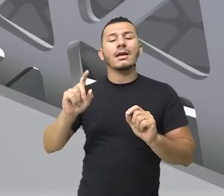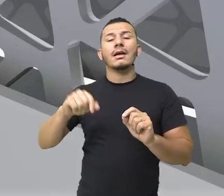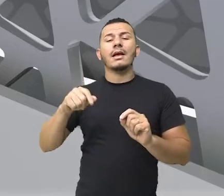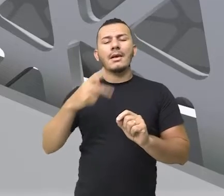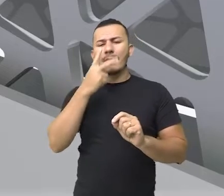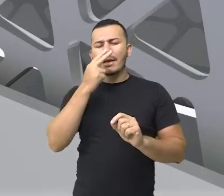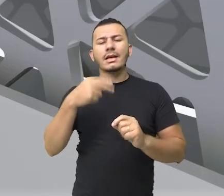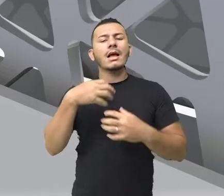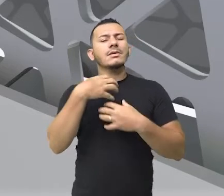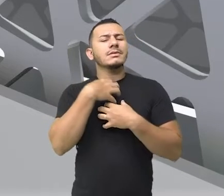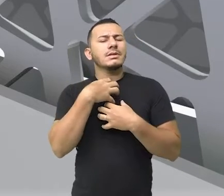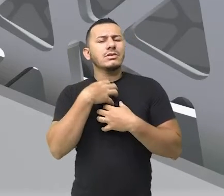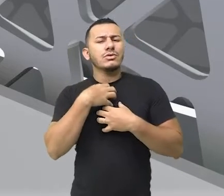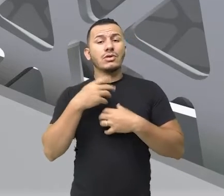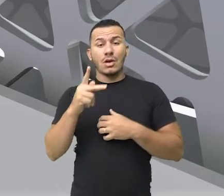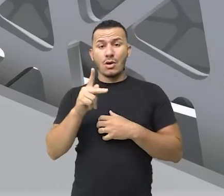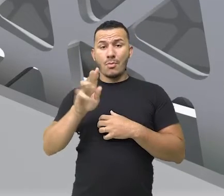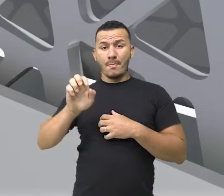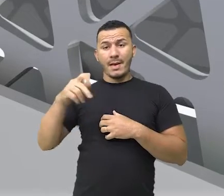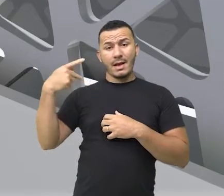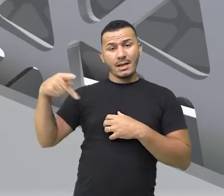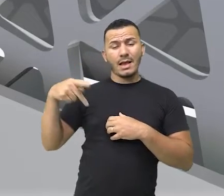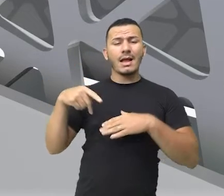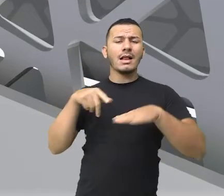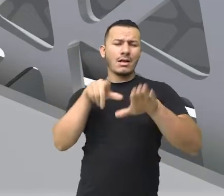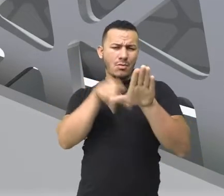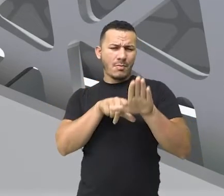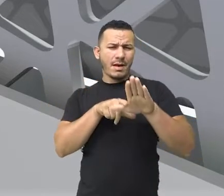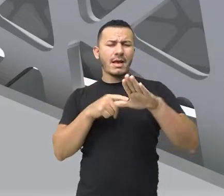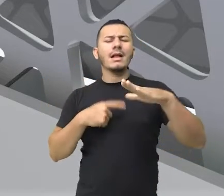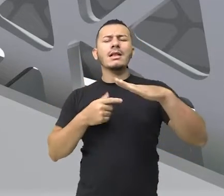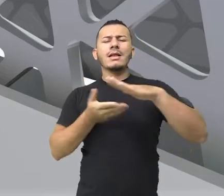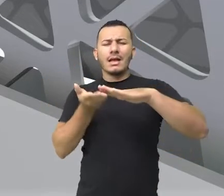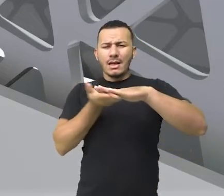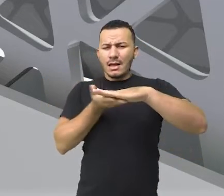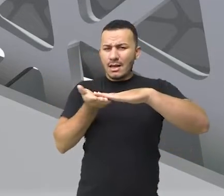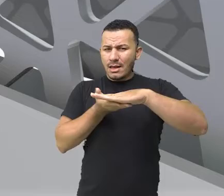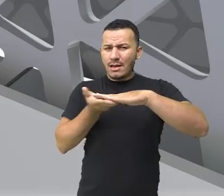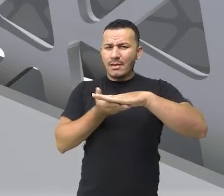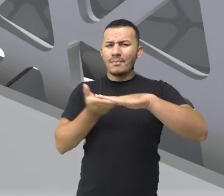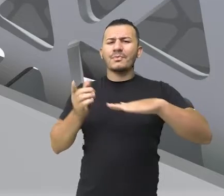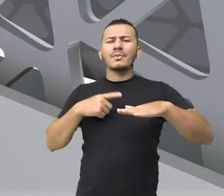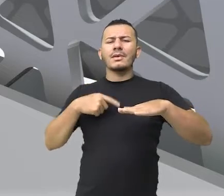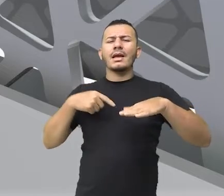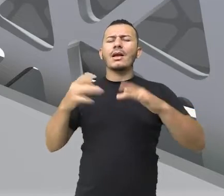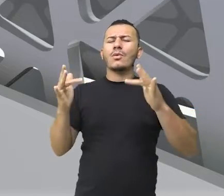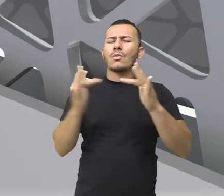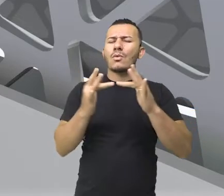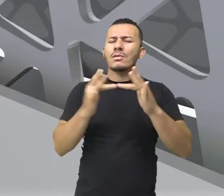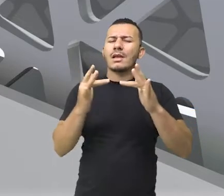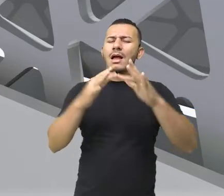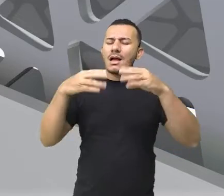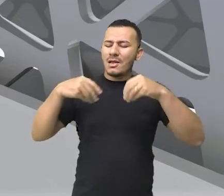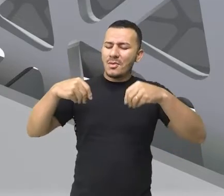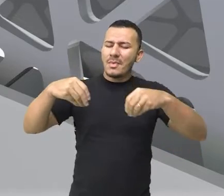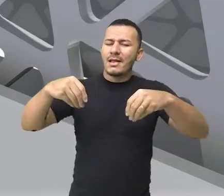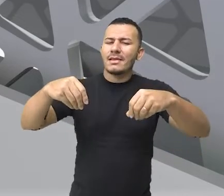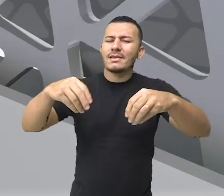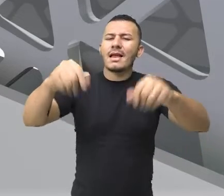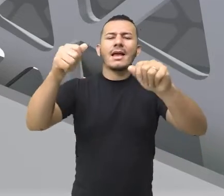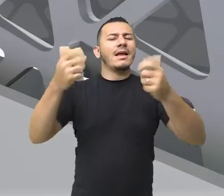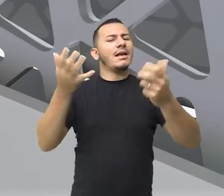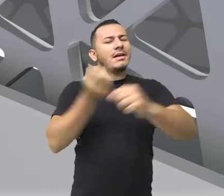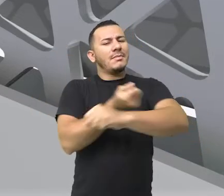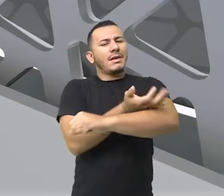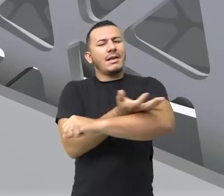sente os pés dessa indígena roçando pela terra, pelo gramado, pelo chão